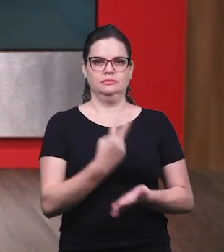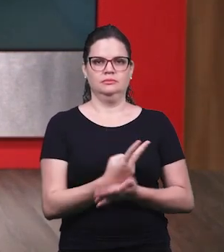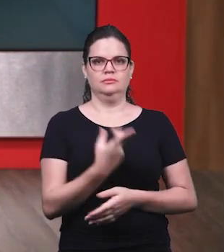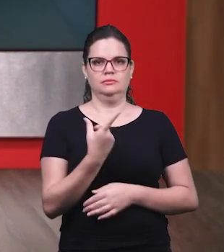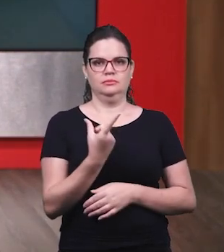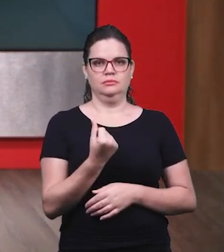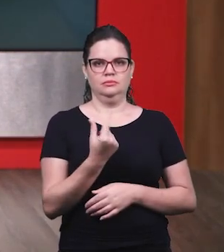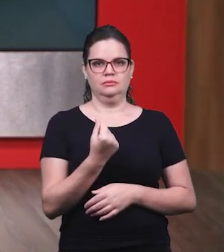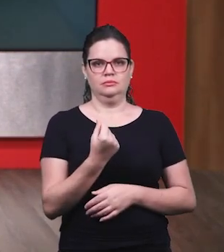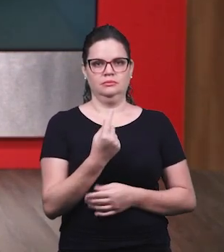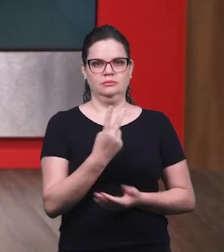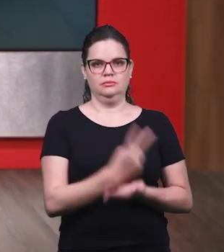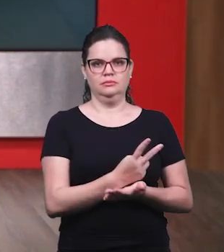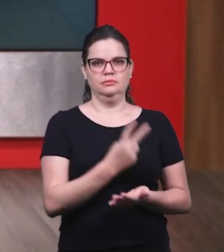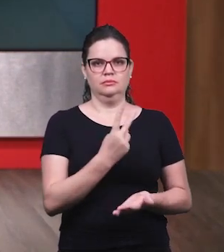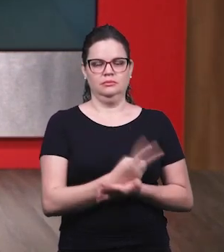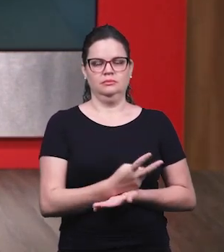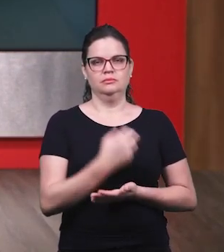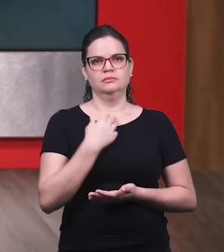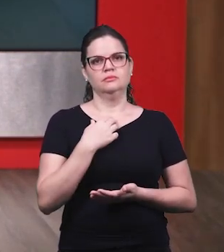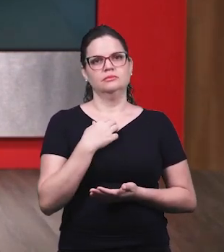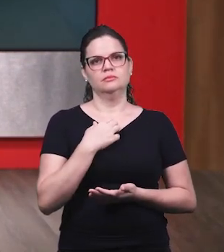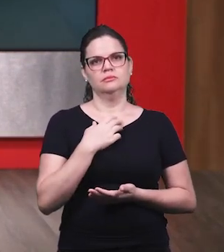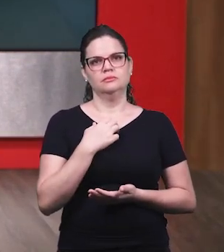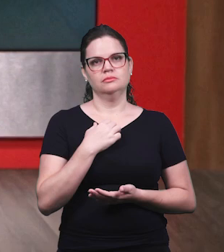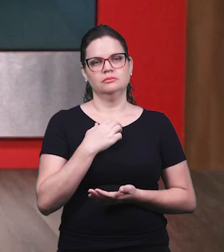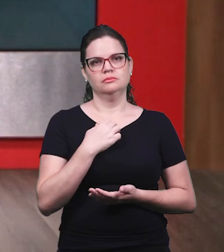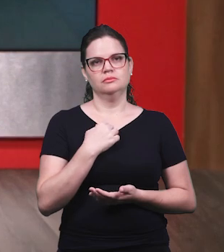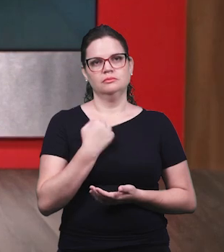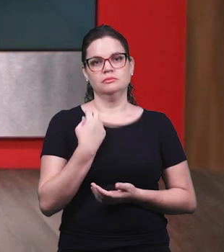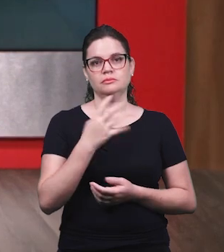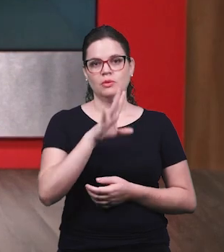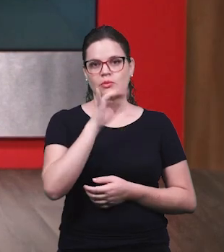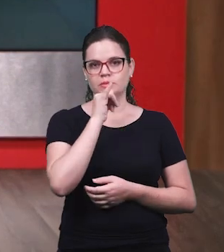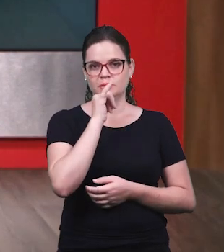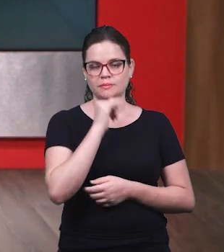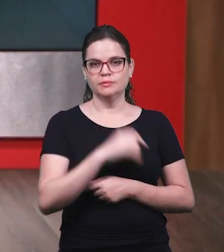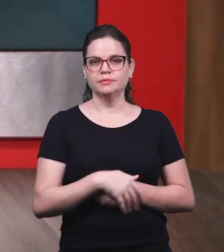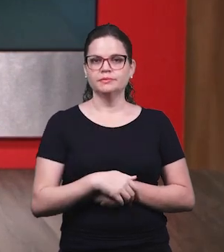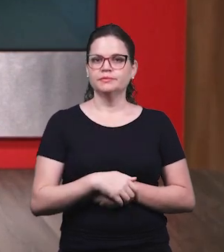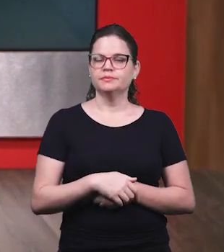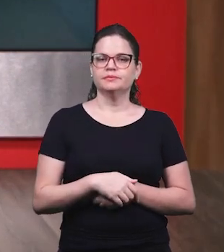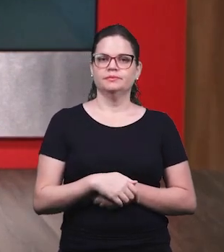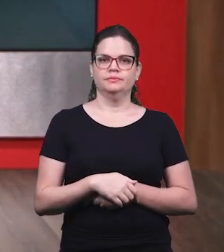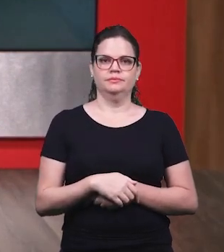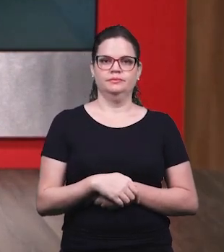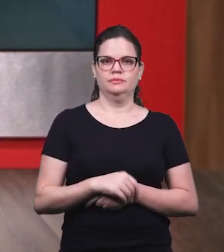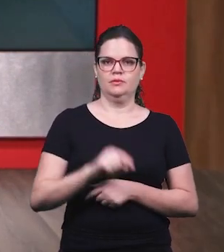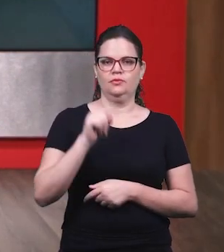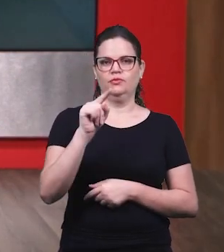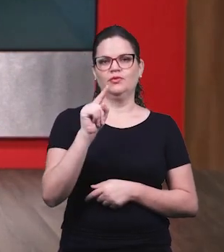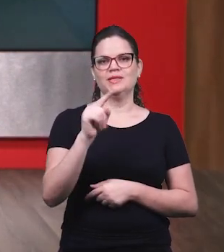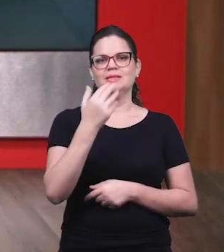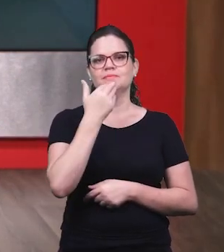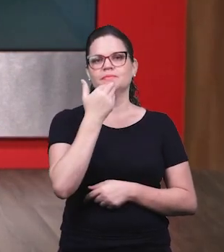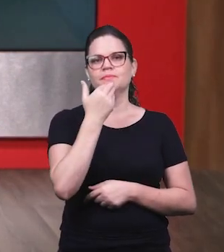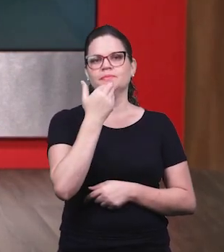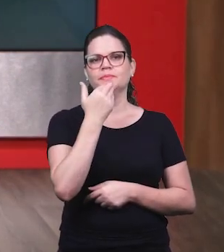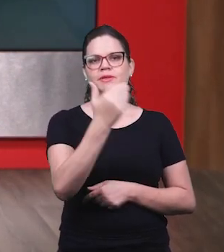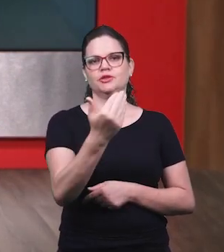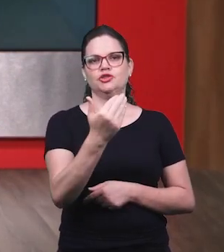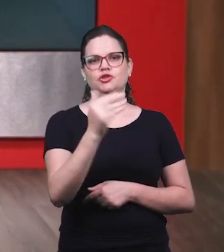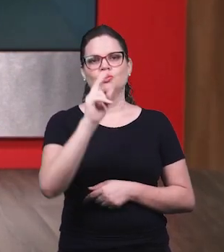capital. Você tomou de alguém emprestado R$5.000.